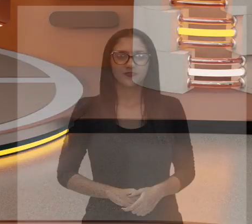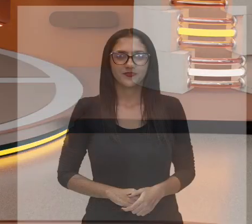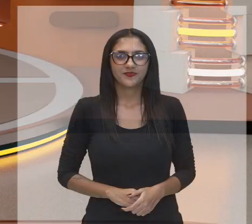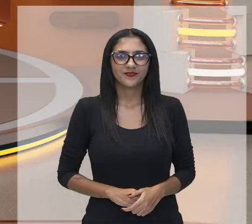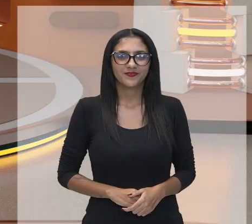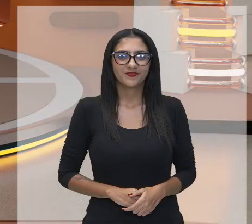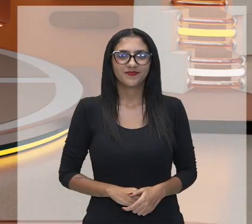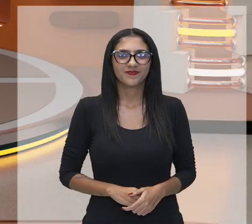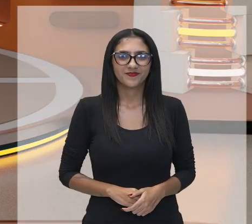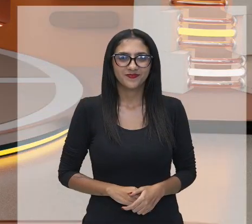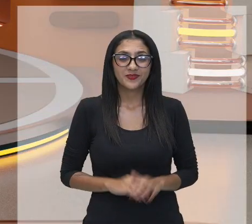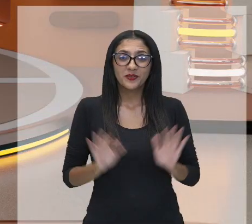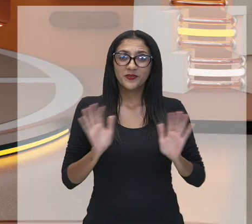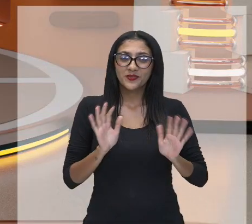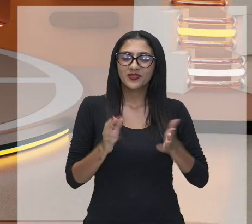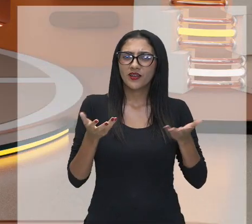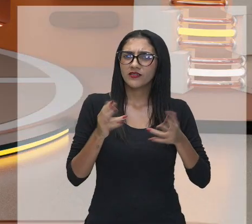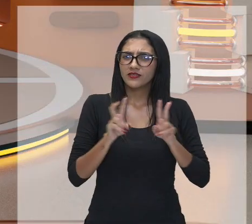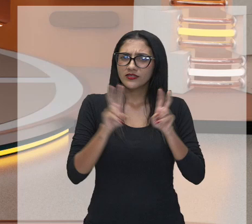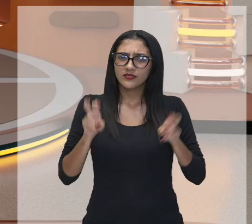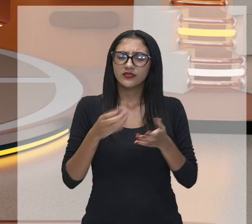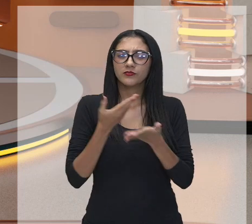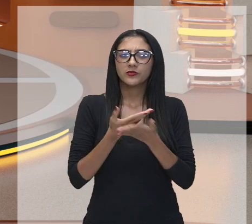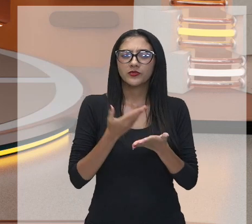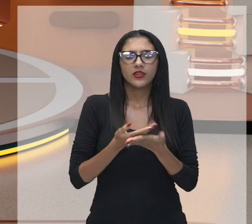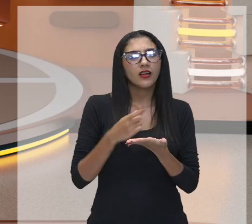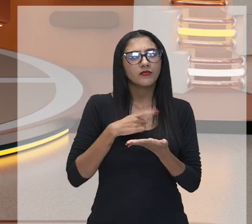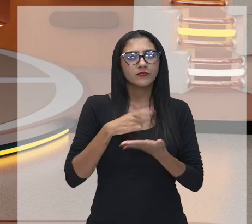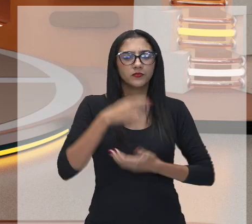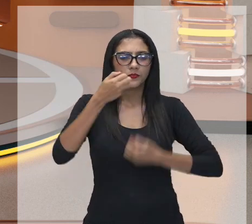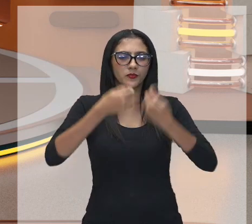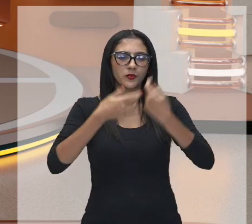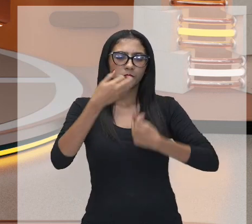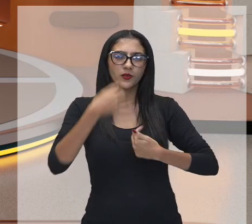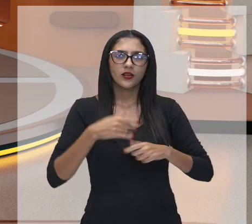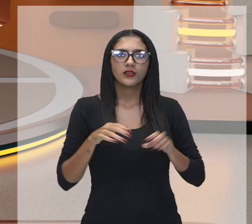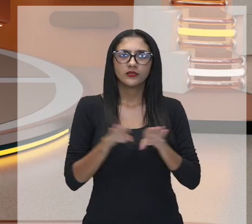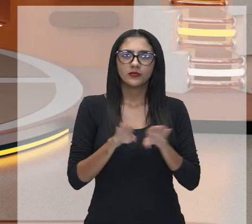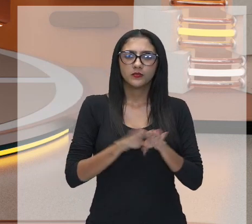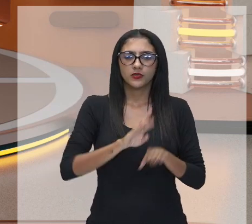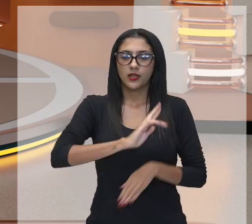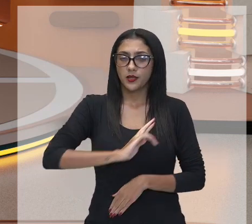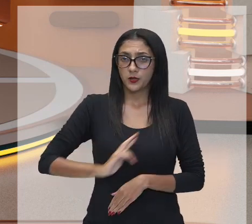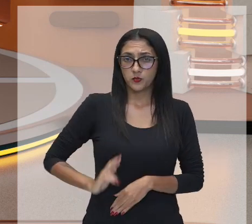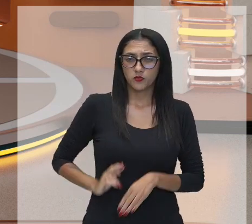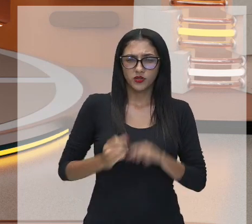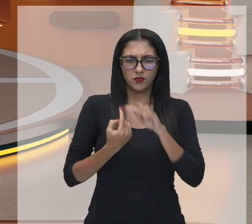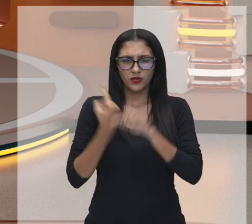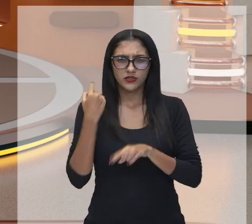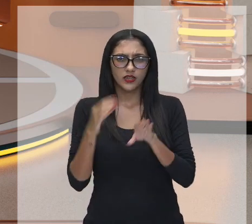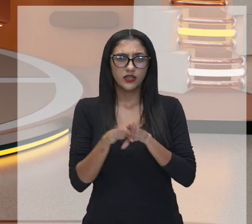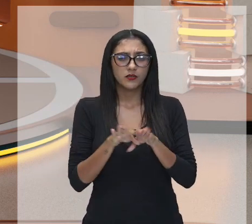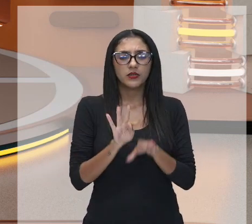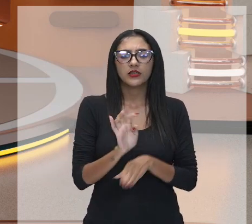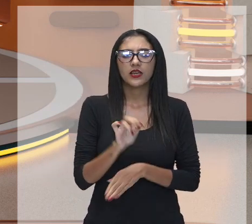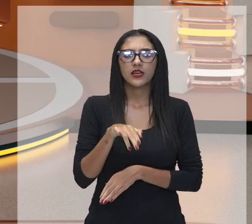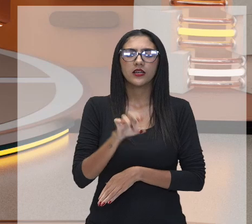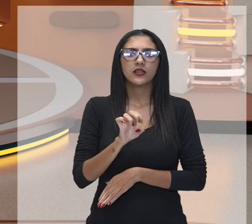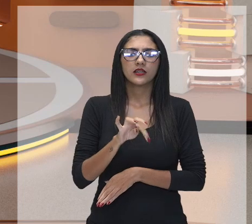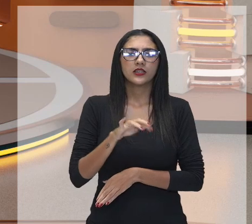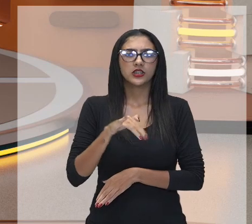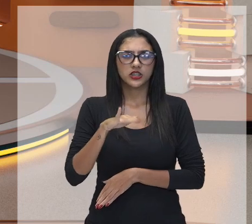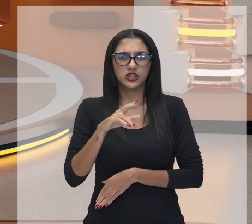Olá, queridos! O tema desta aula vai falar um pouquinho sobre a República Velha e o tenentismo. Mas o que